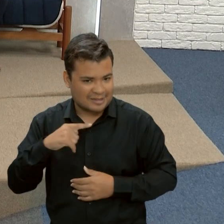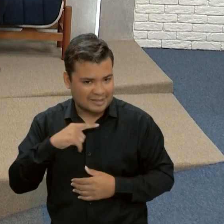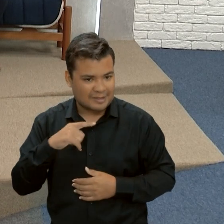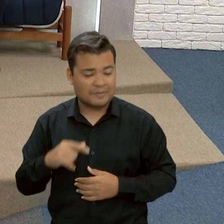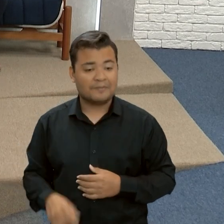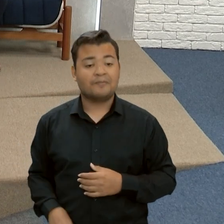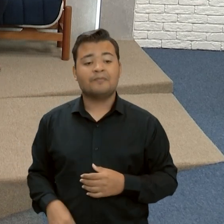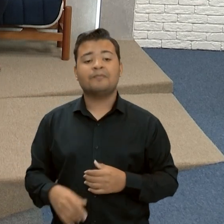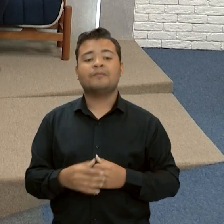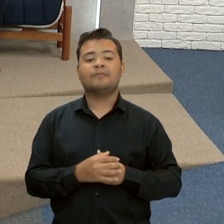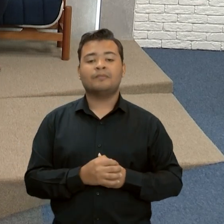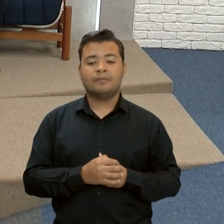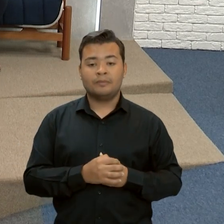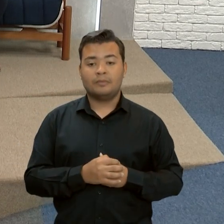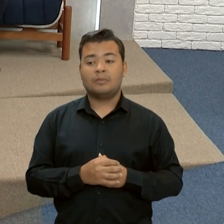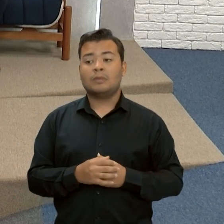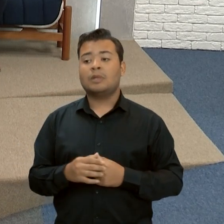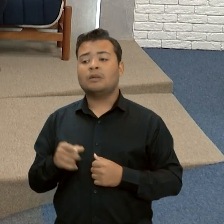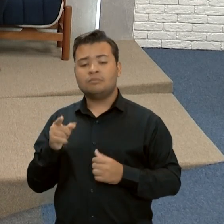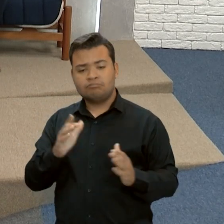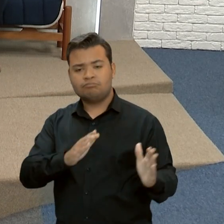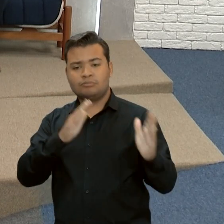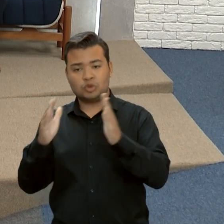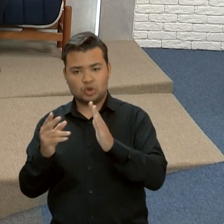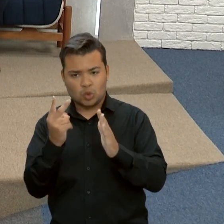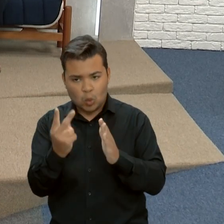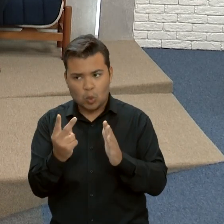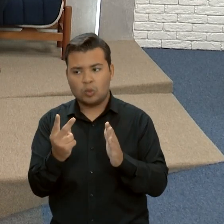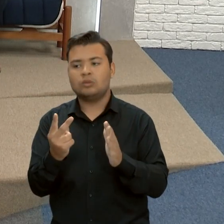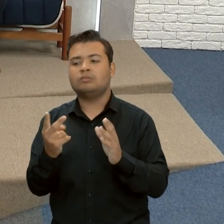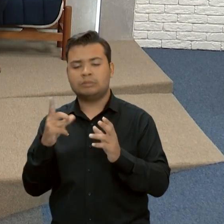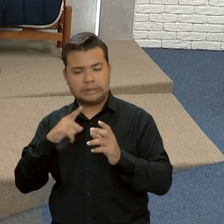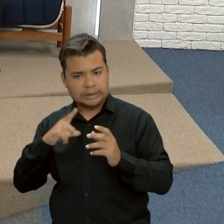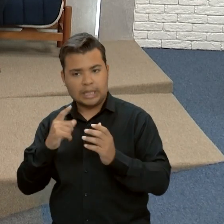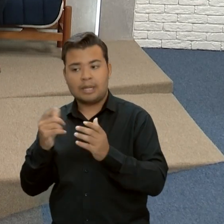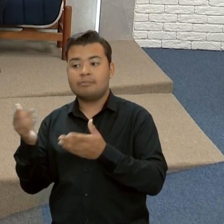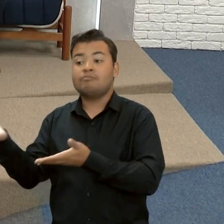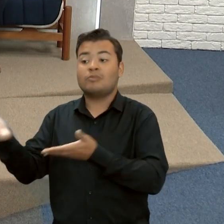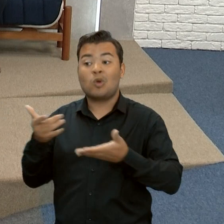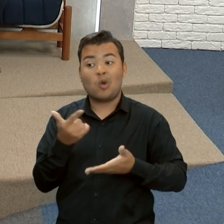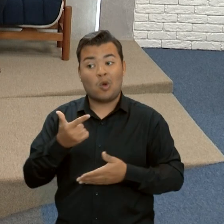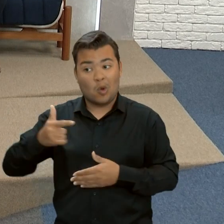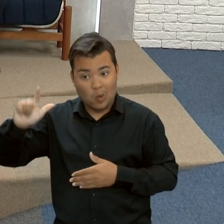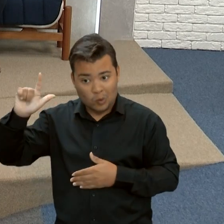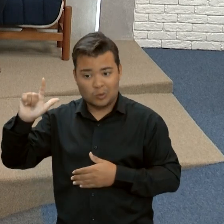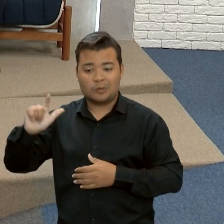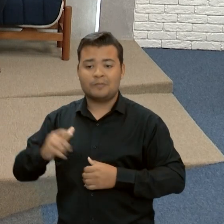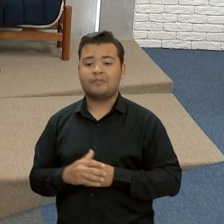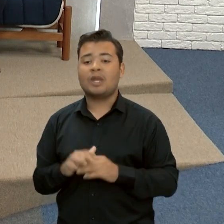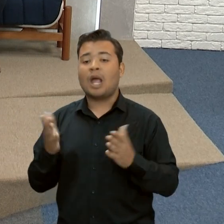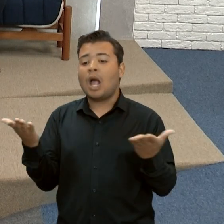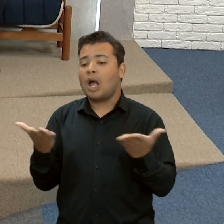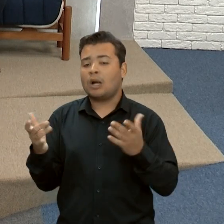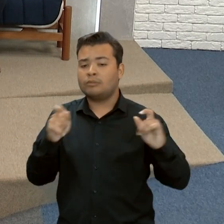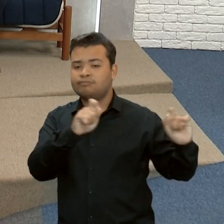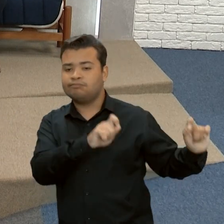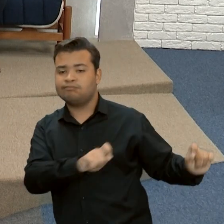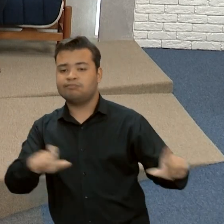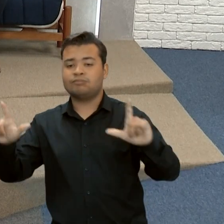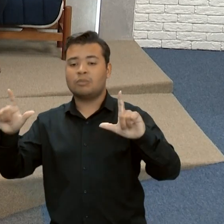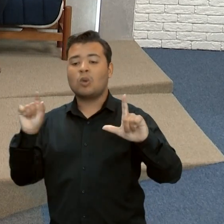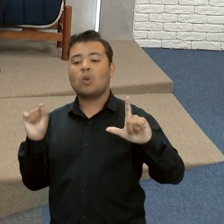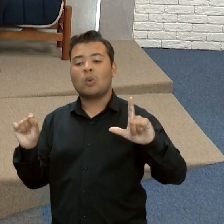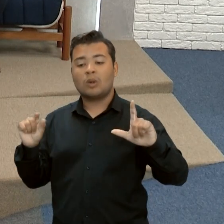gente no terceiro, que a gente vai ter mais um convidado, inclusive, no próximo bloco, pessoal. Mas agora nós vamos, então, conferir que